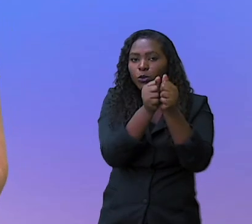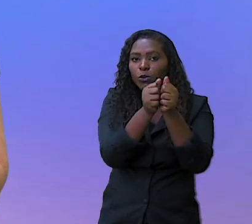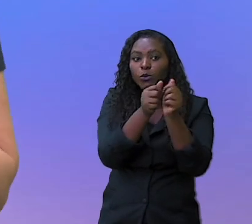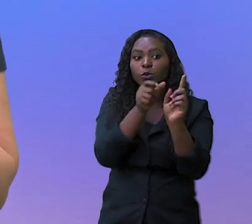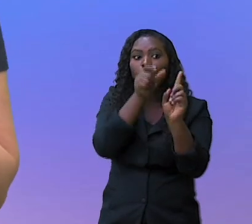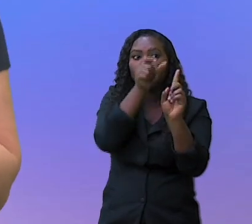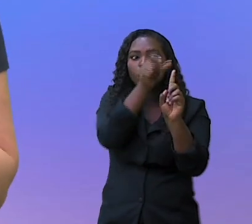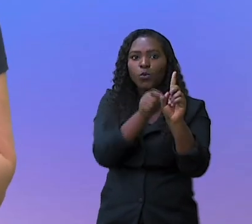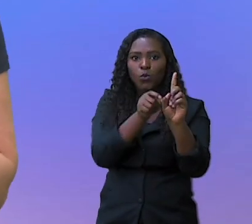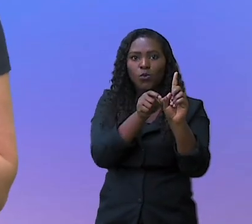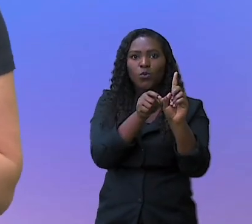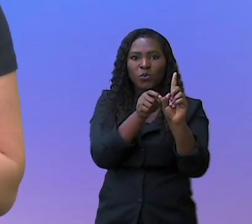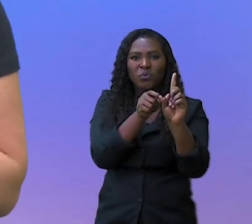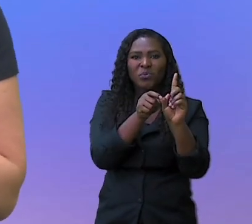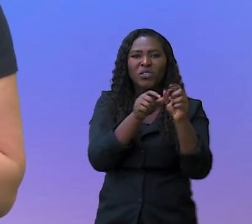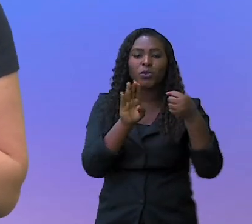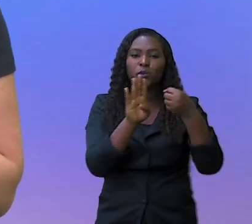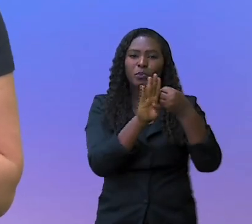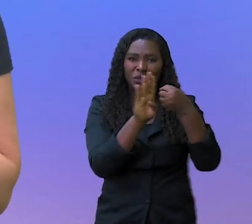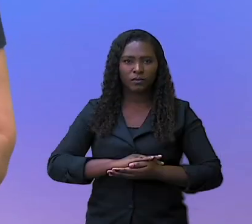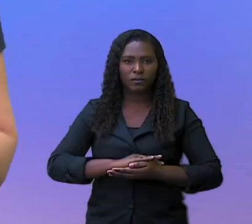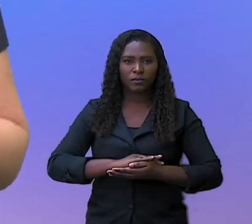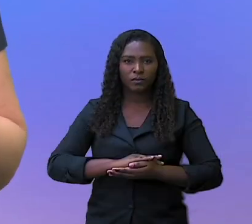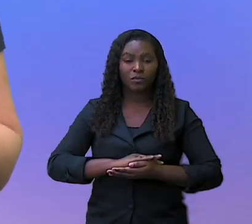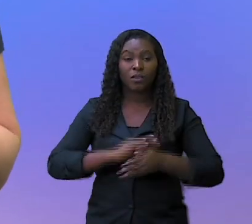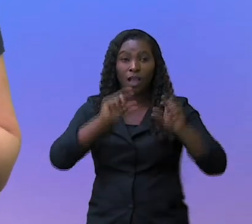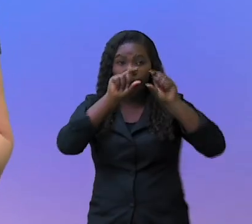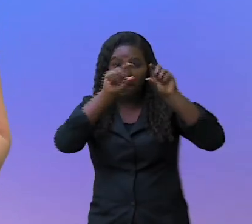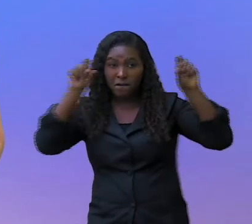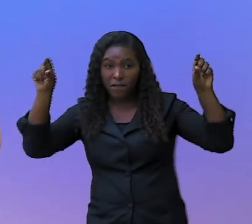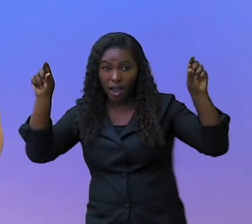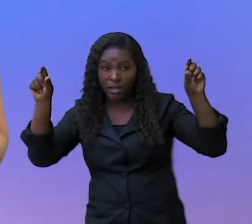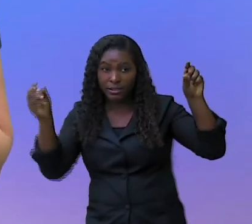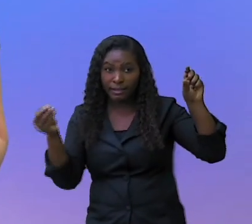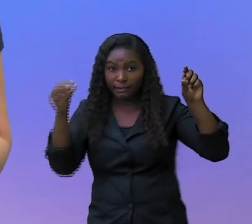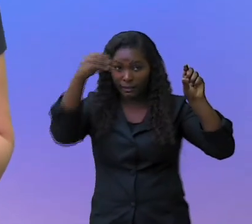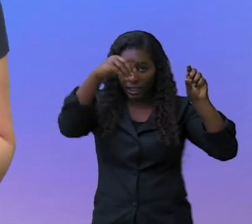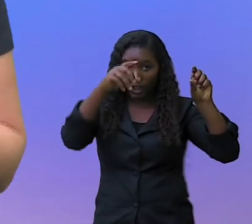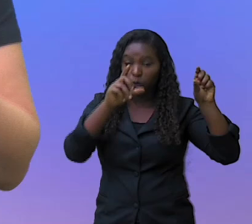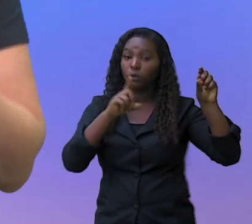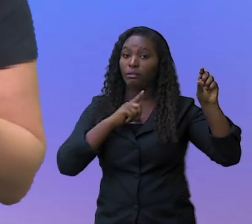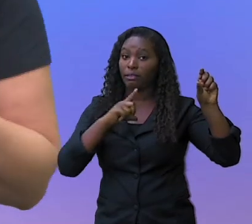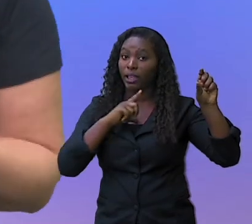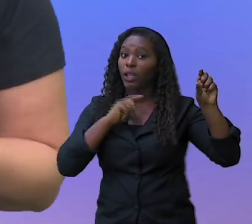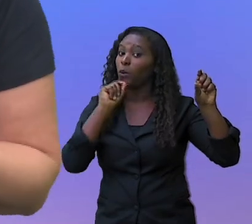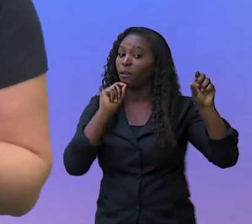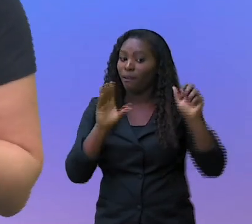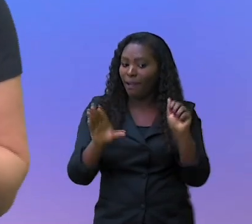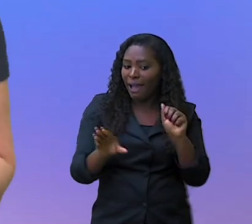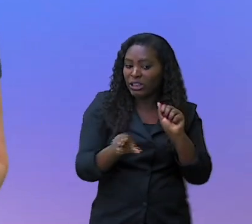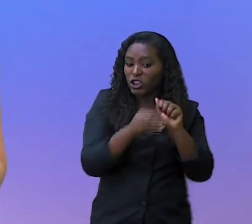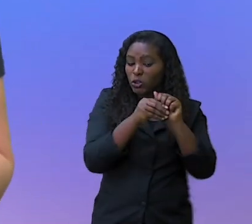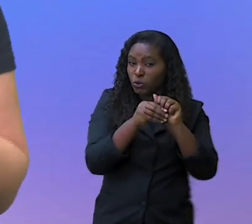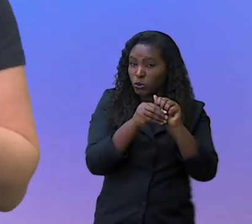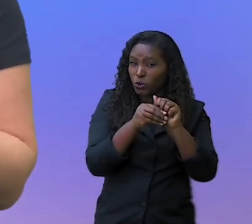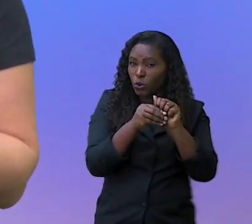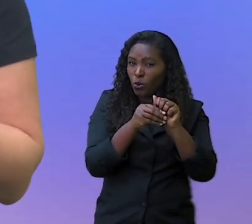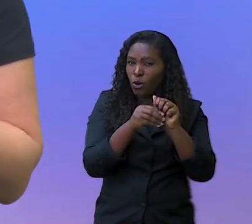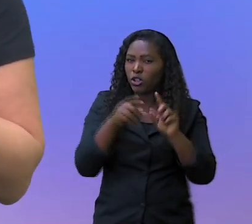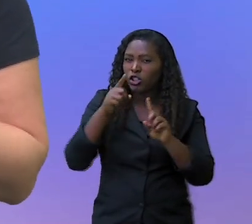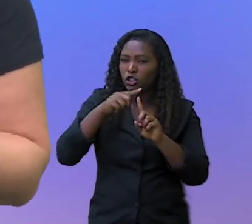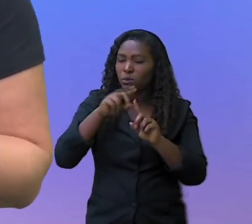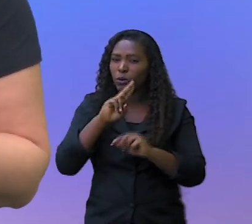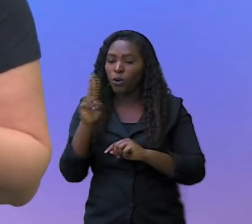substantivo aí na sua função sintática, tá? Adjunto adnominal é dentro da sintaxe, isso mesmo. Ele